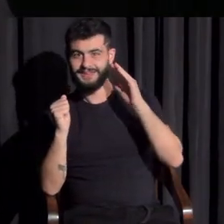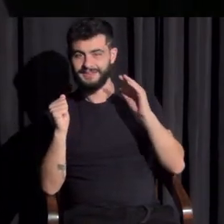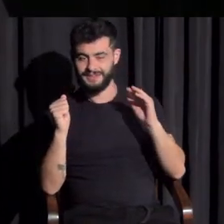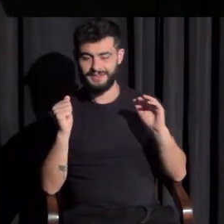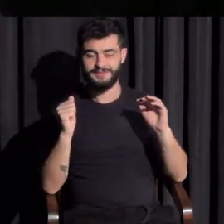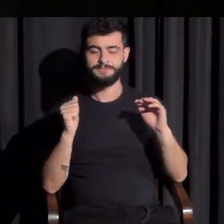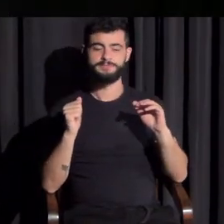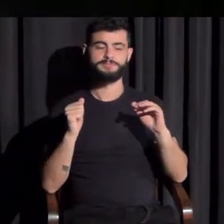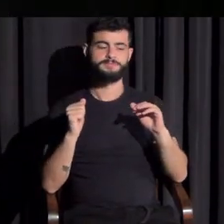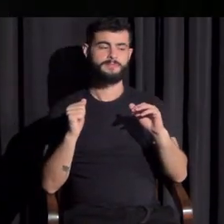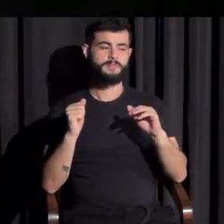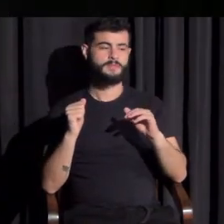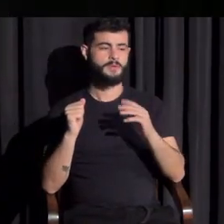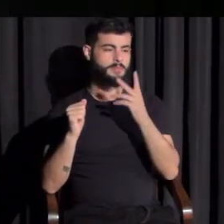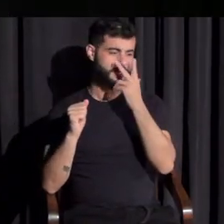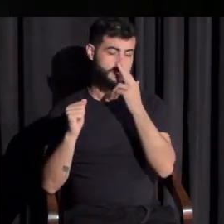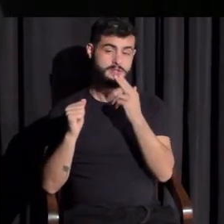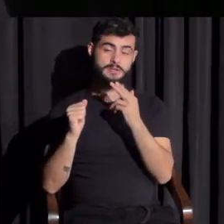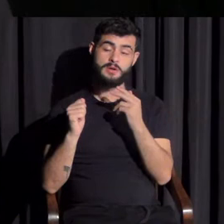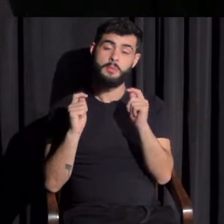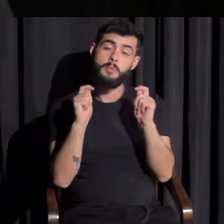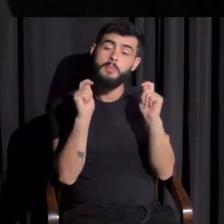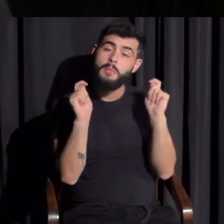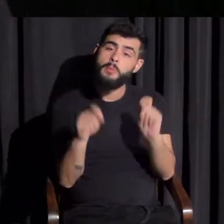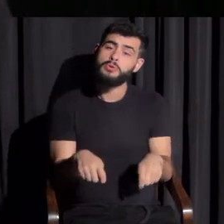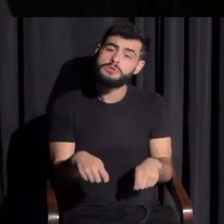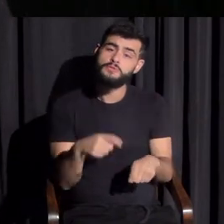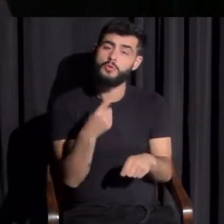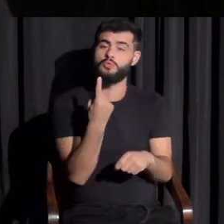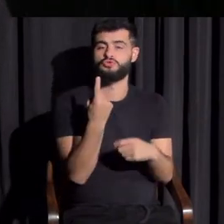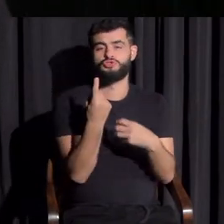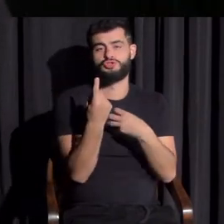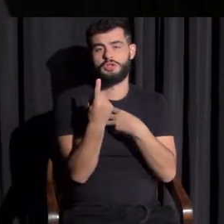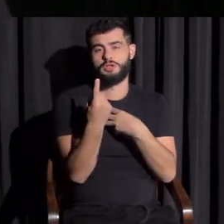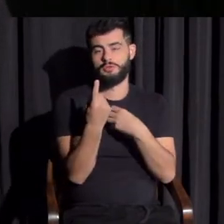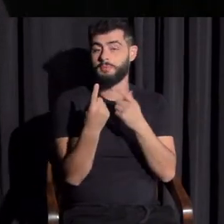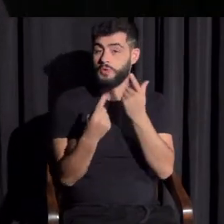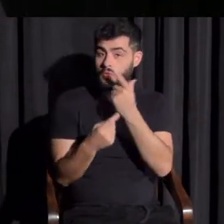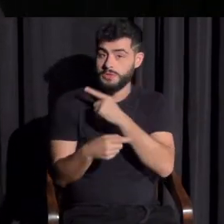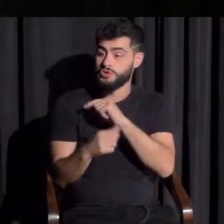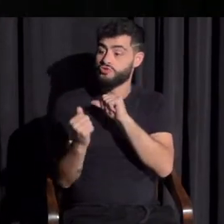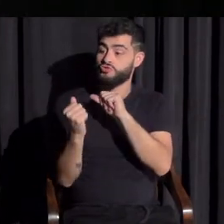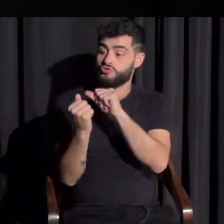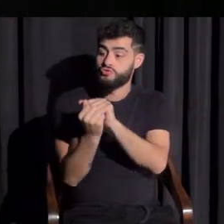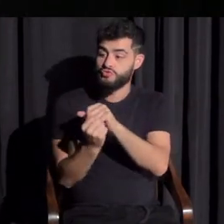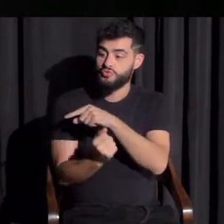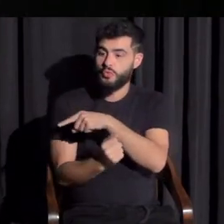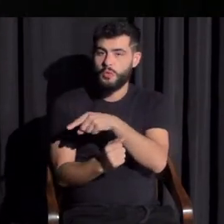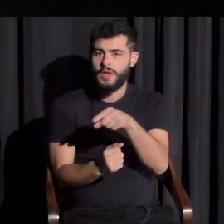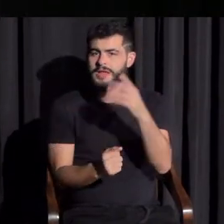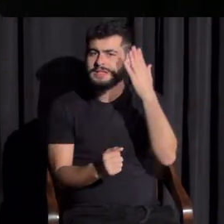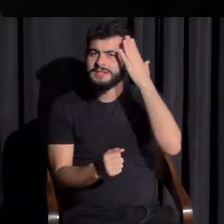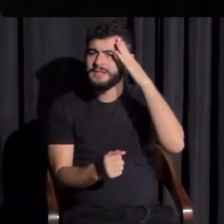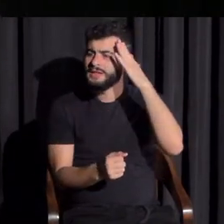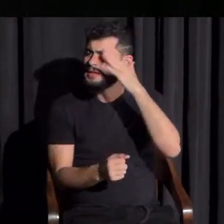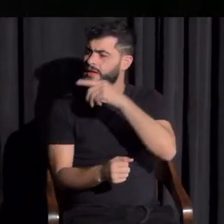que é uma possibilidade de compreender com elas aquilo que as crianças compreendem da